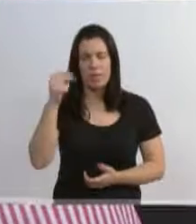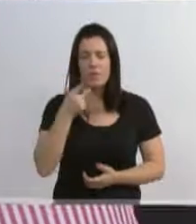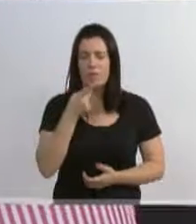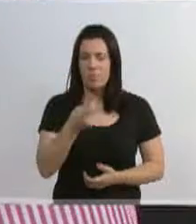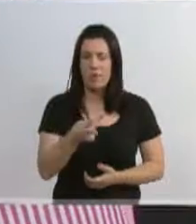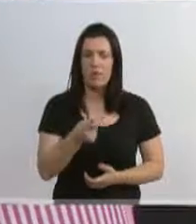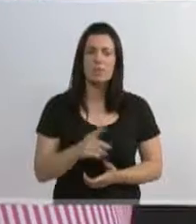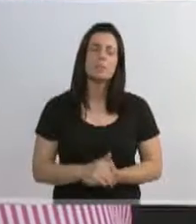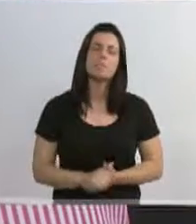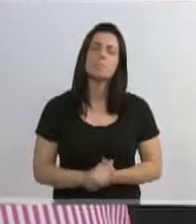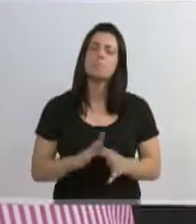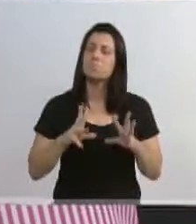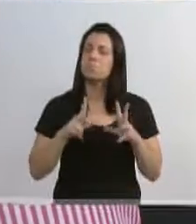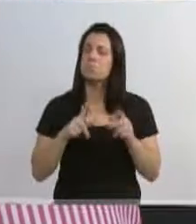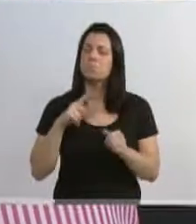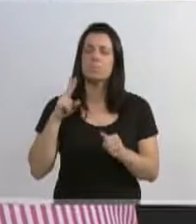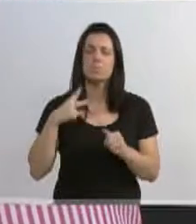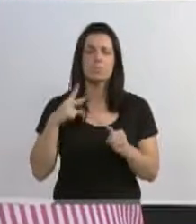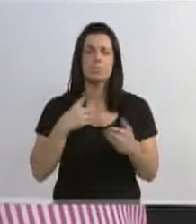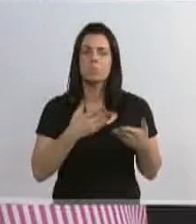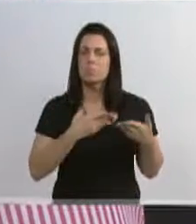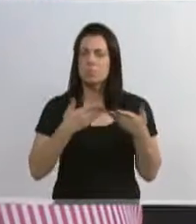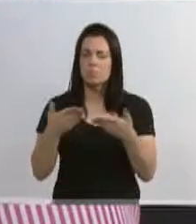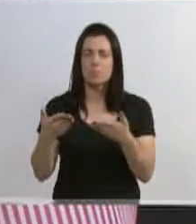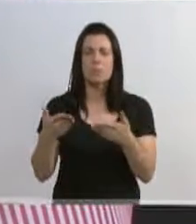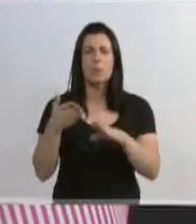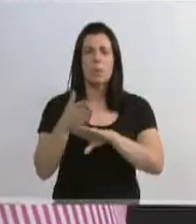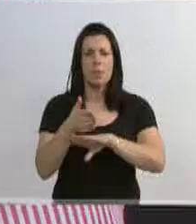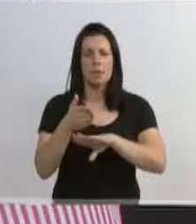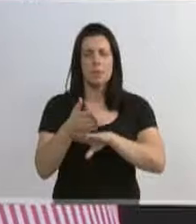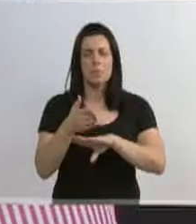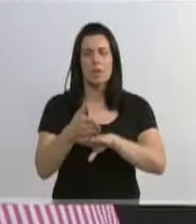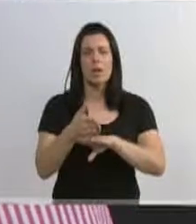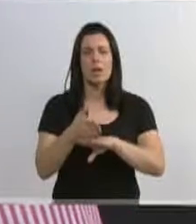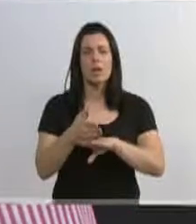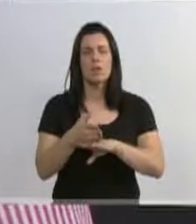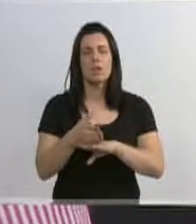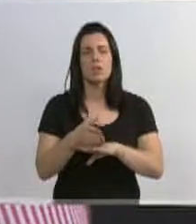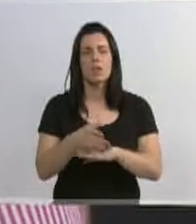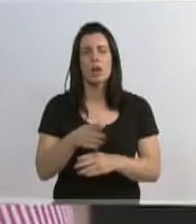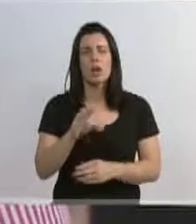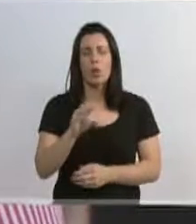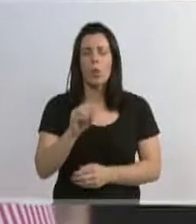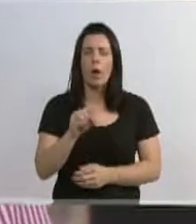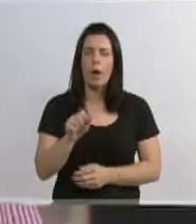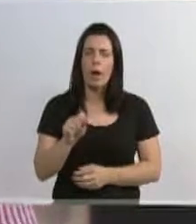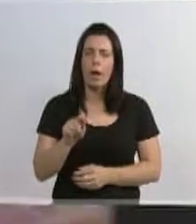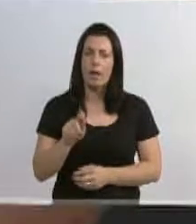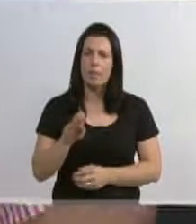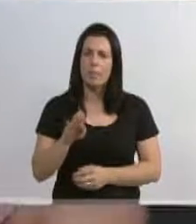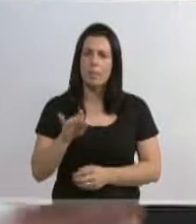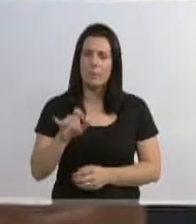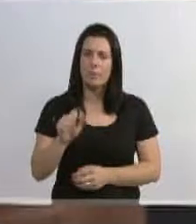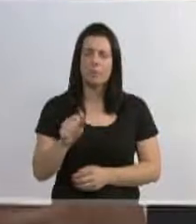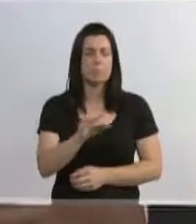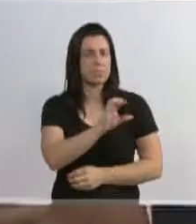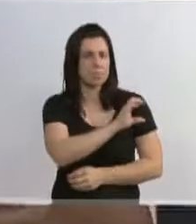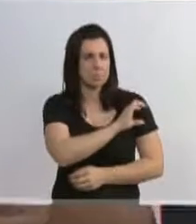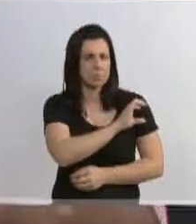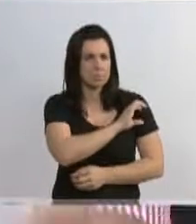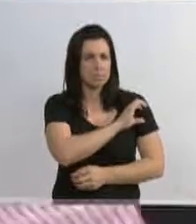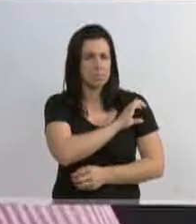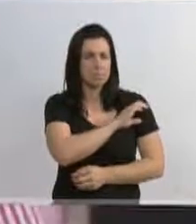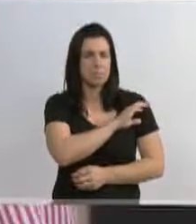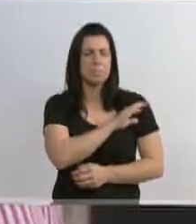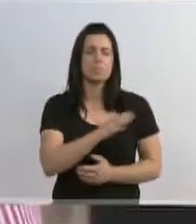a participarem dessa caminhada lá na Coab, lá na creche, certo? Lá na